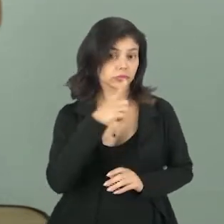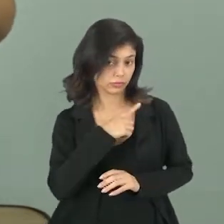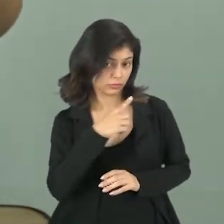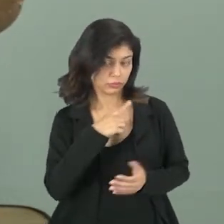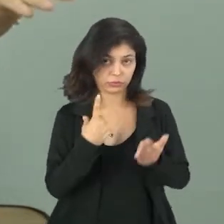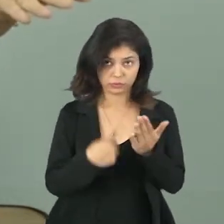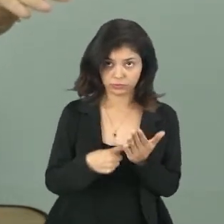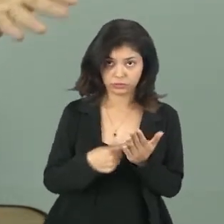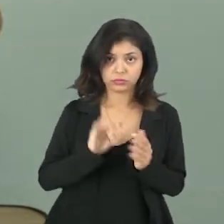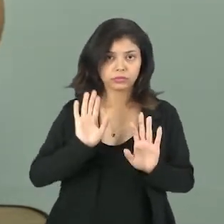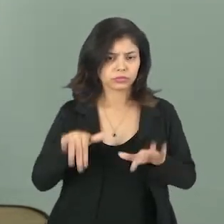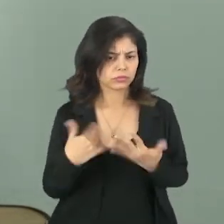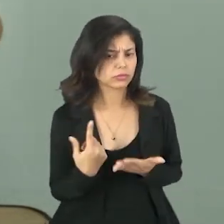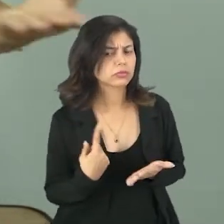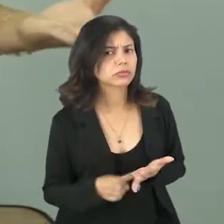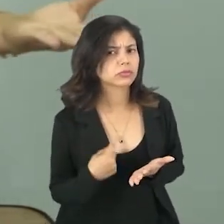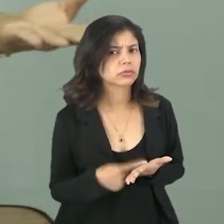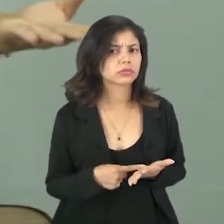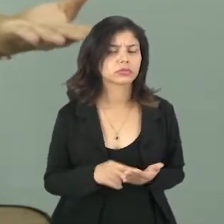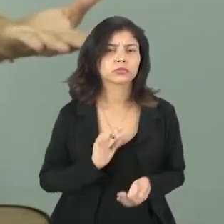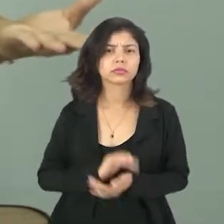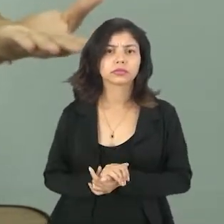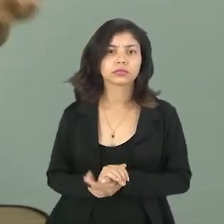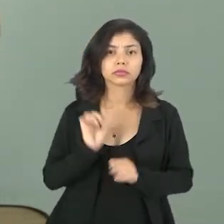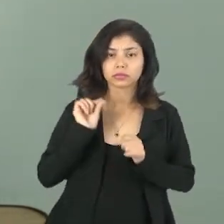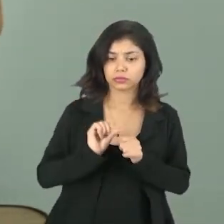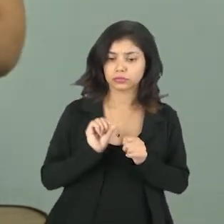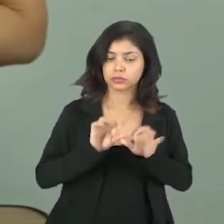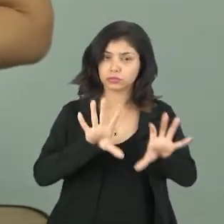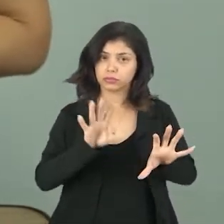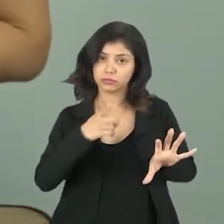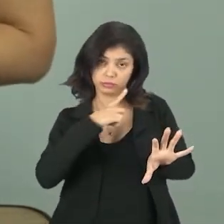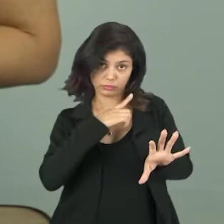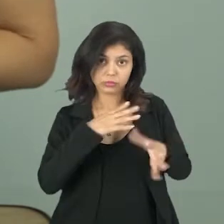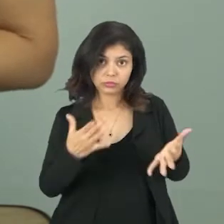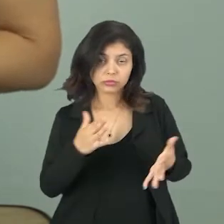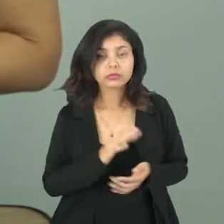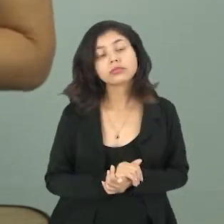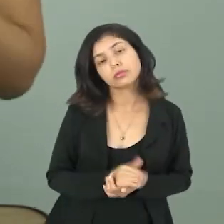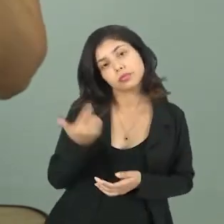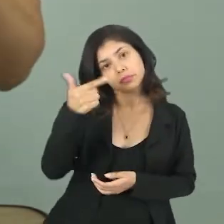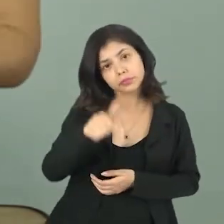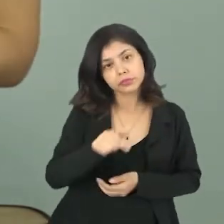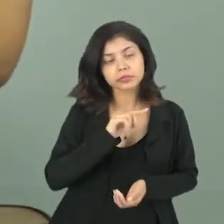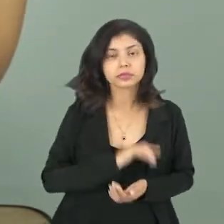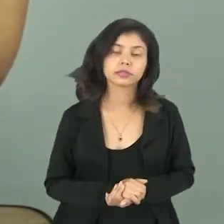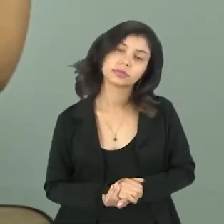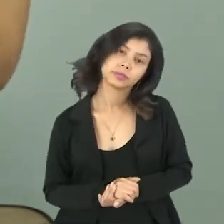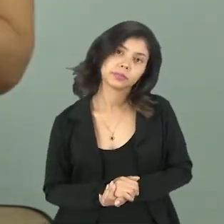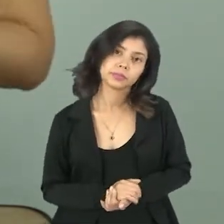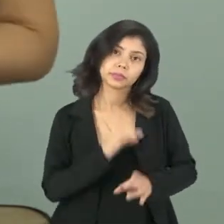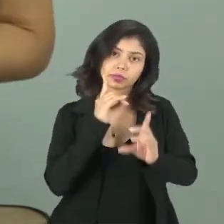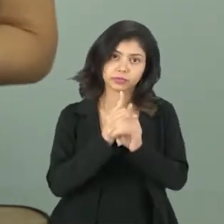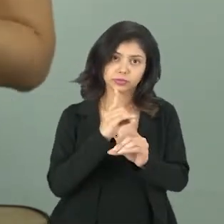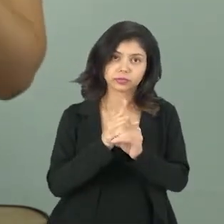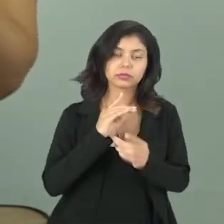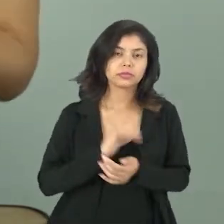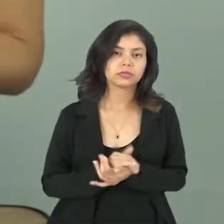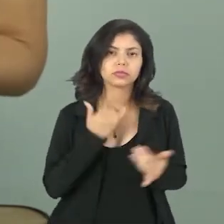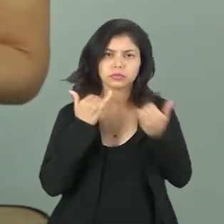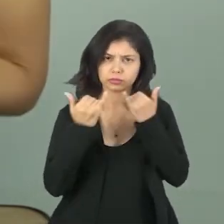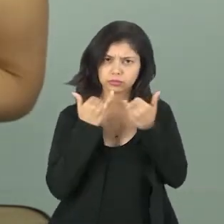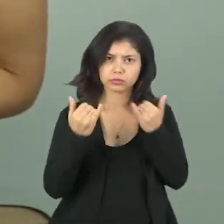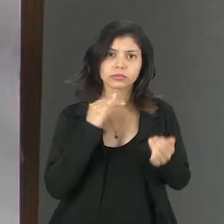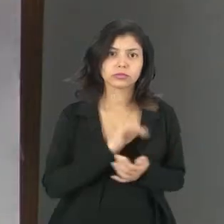o acordo e que a cor desse que combinado elas fizeram então vamos ler juntos novamente vamos identificar